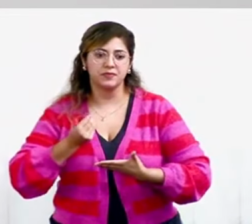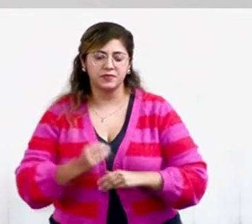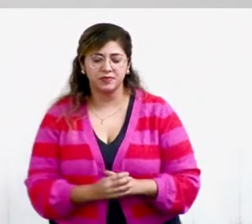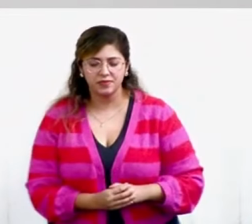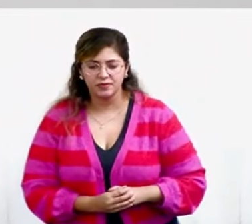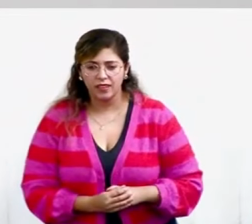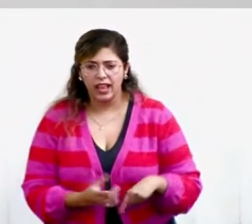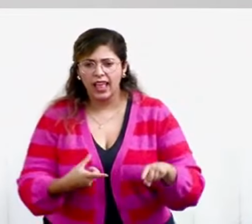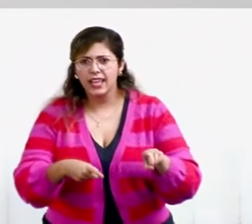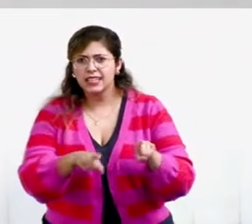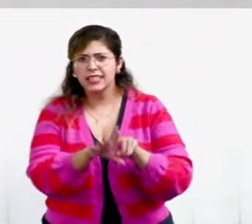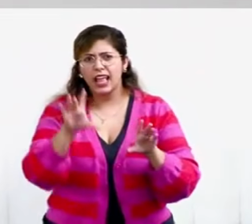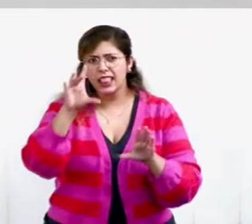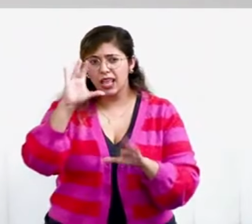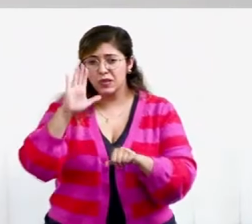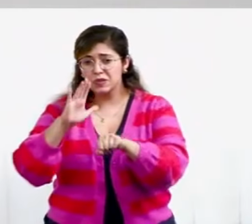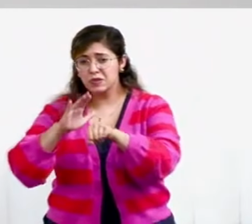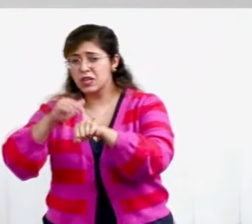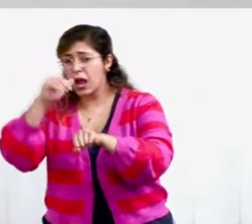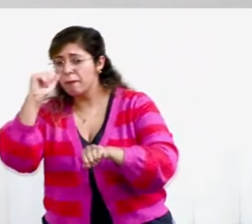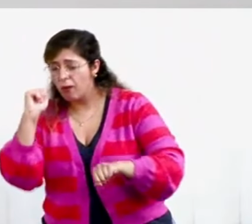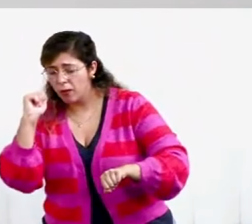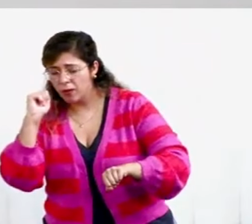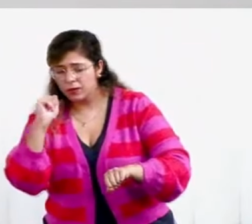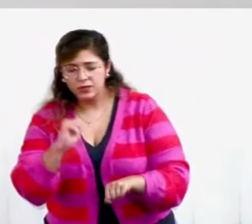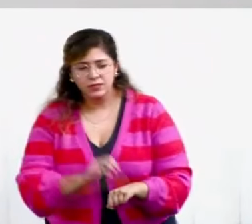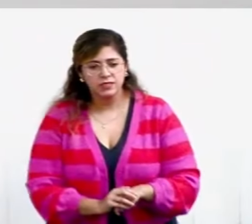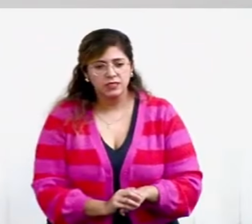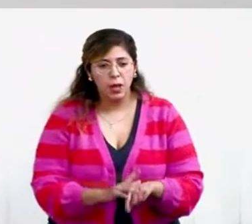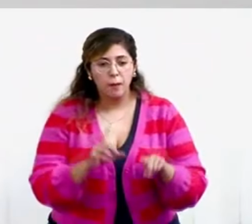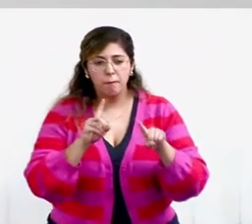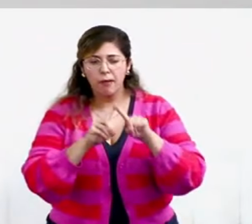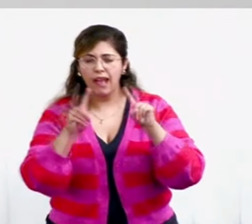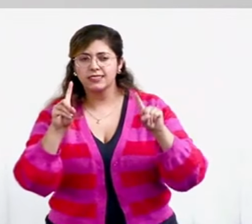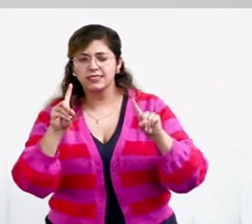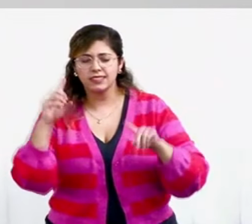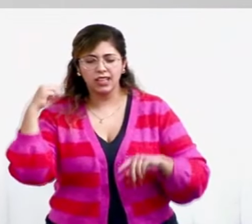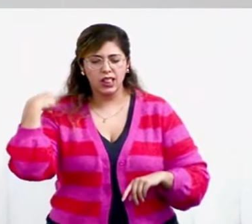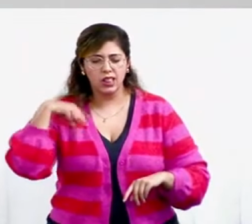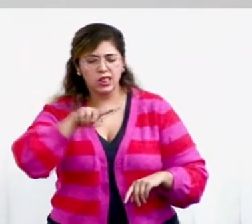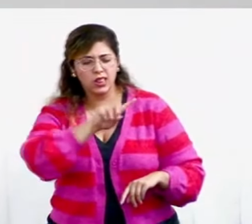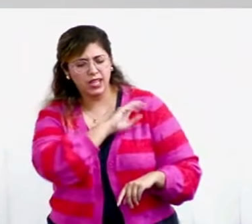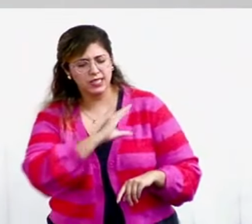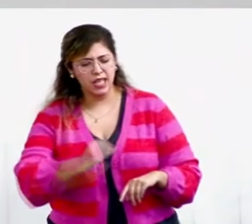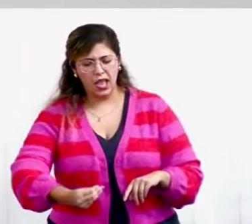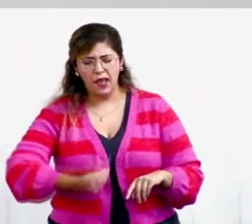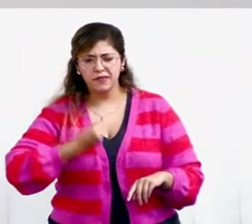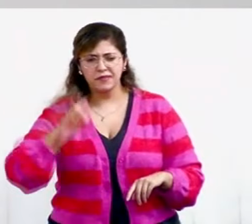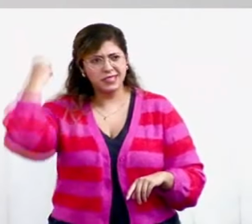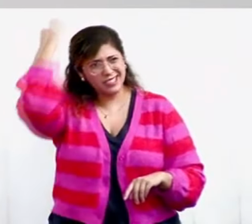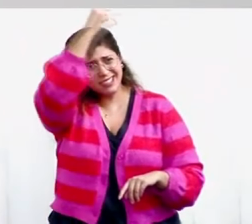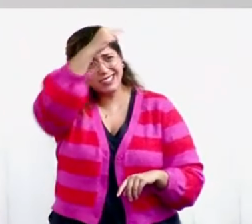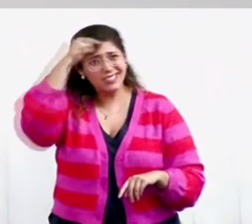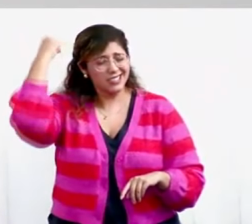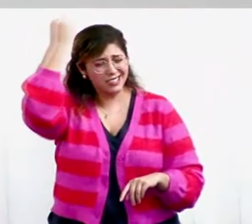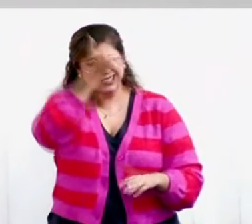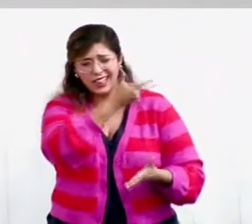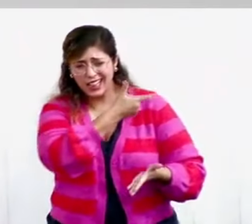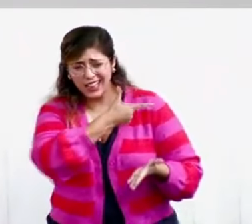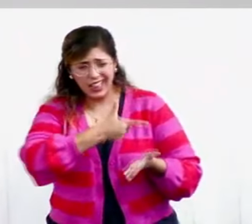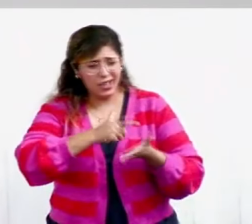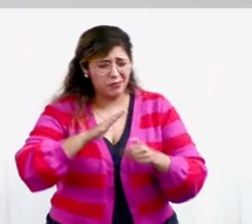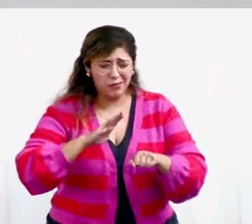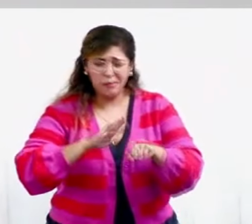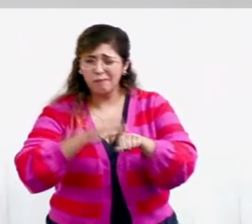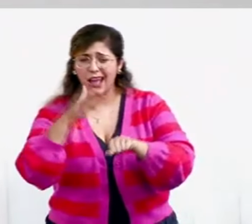Deus não nos chamou para impureza, e sim para a santificação. Portanto, quem rejeita estas coisas,